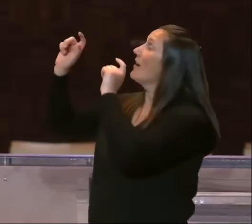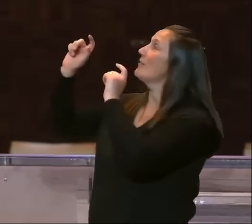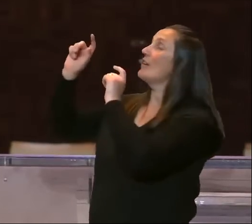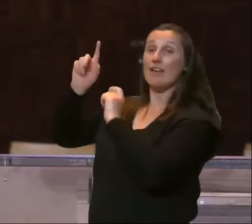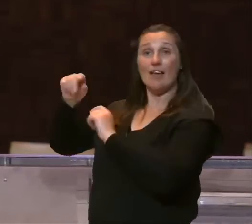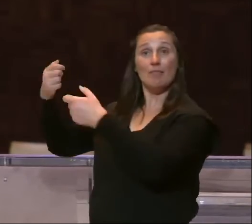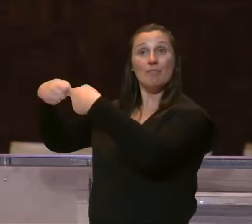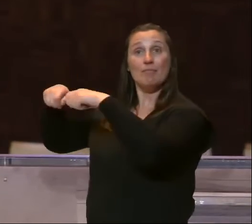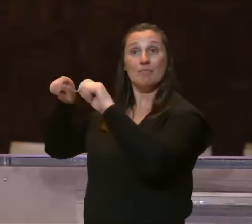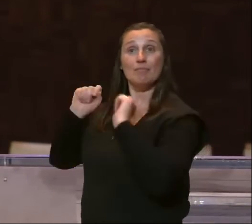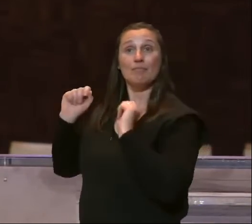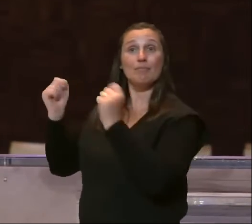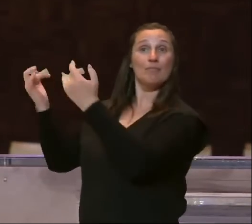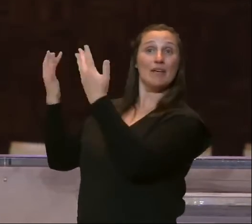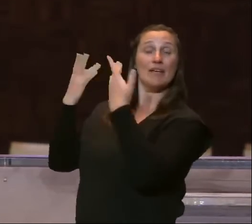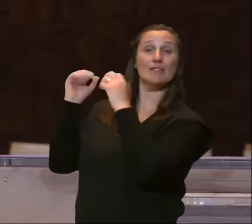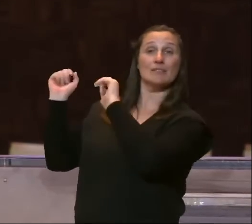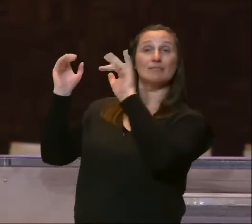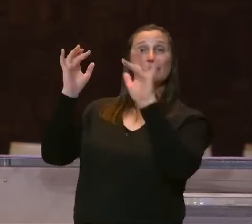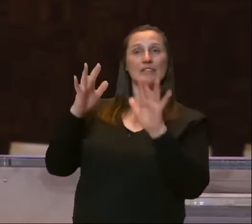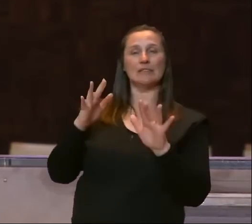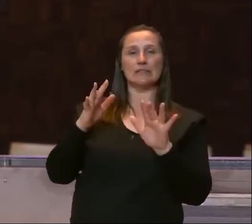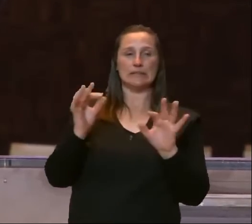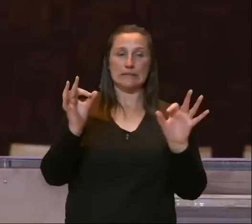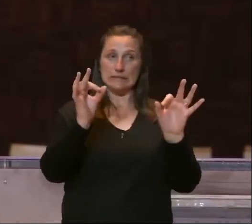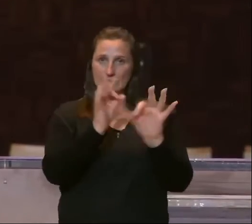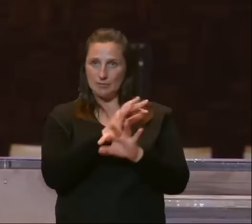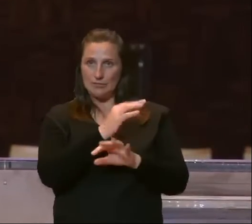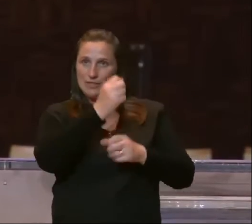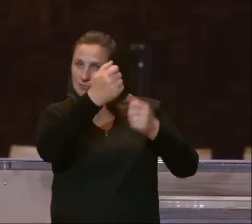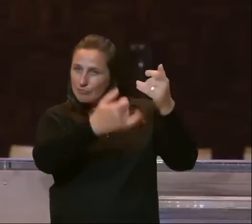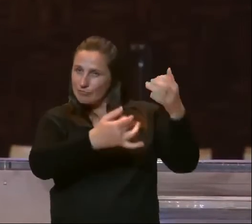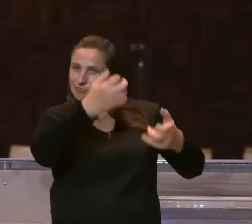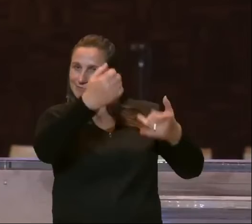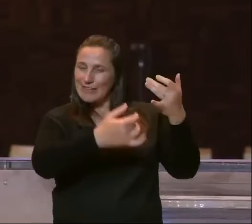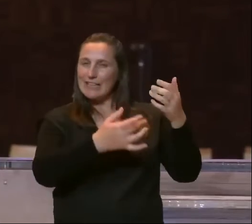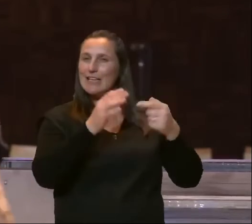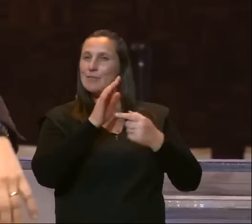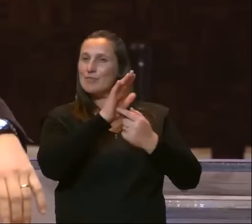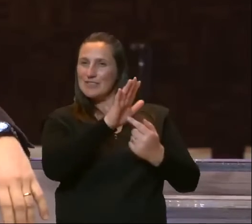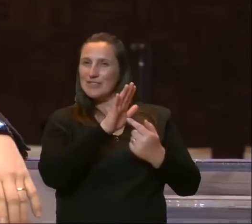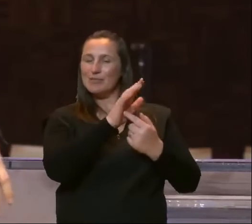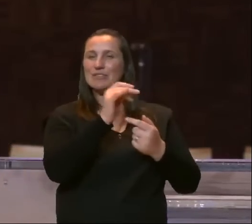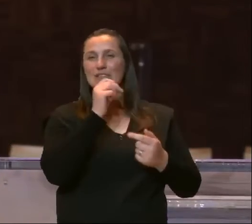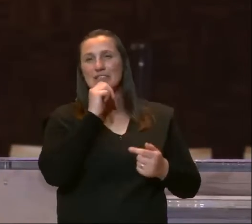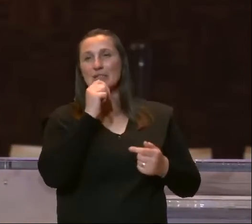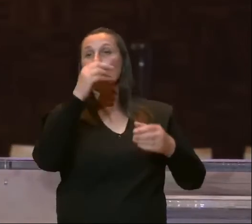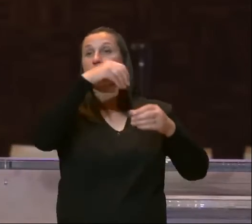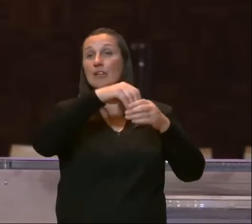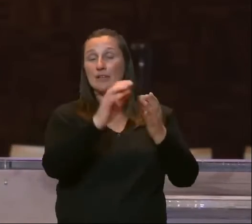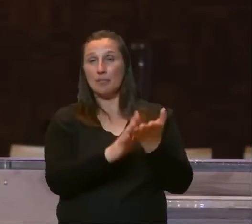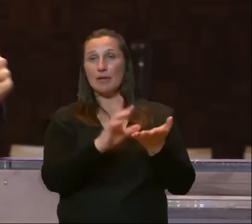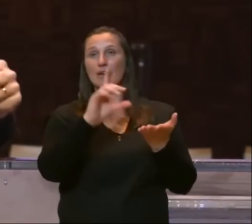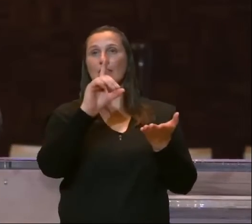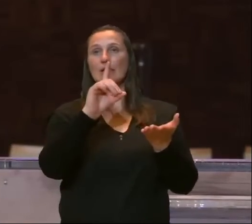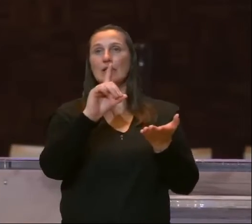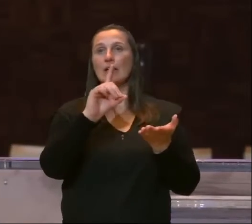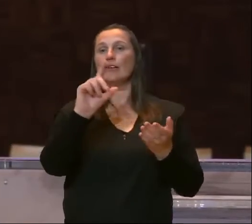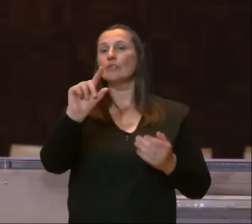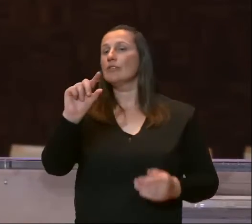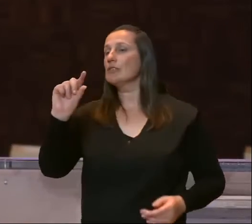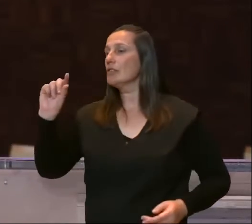bênção. E aí eu terminei de falar com ele, estava explicando, fui citando vários exemplos na Bíblia, entendi. E quando eu estava